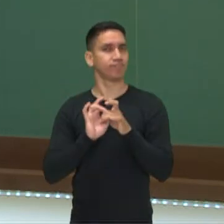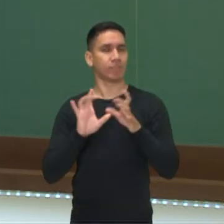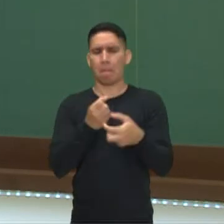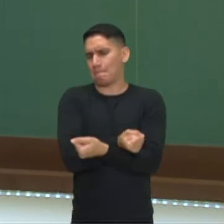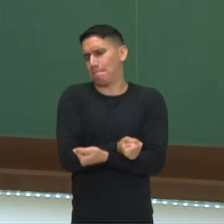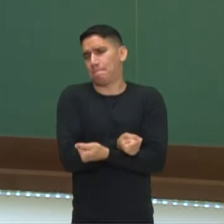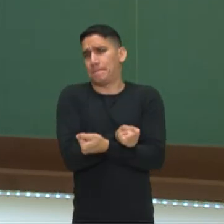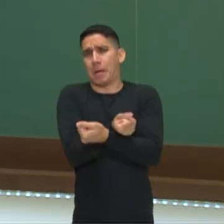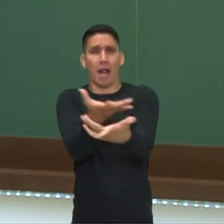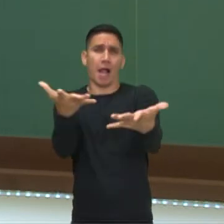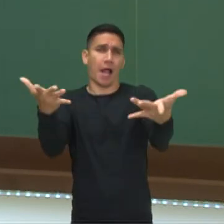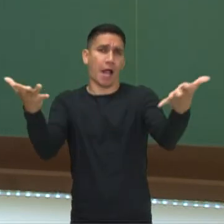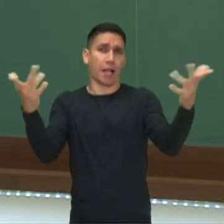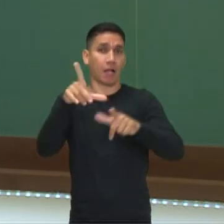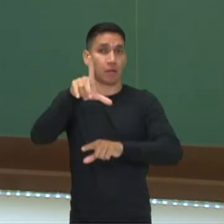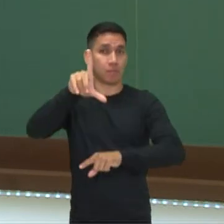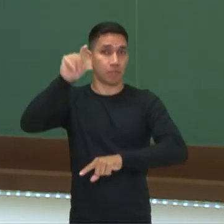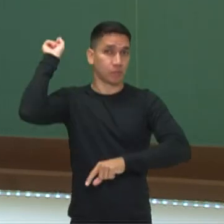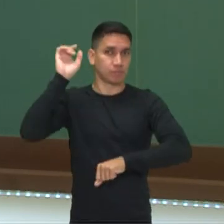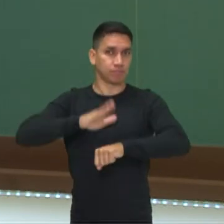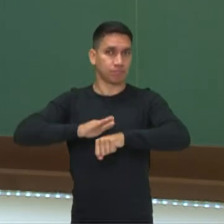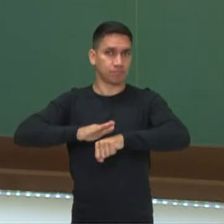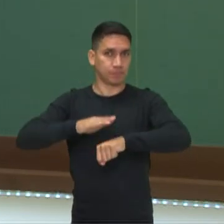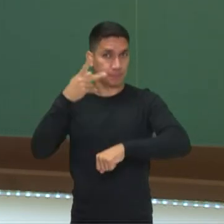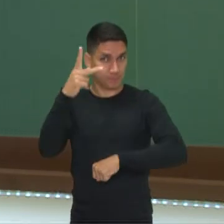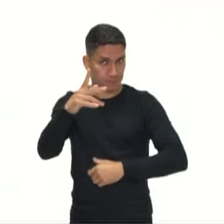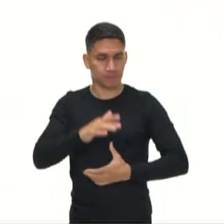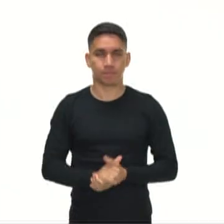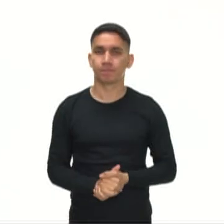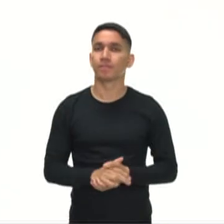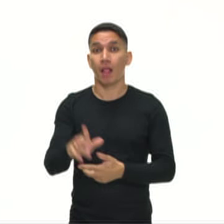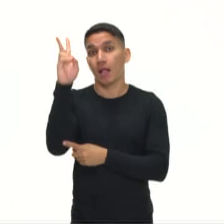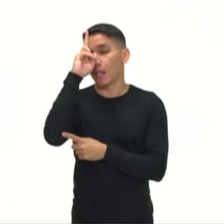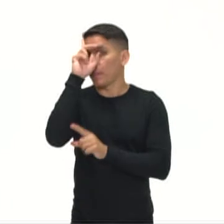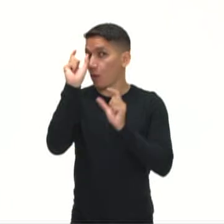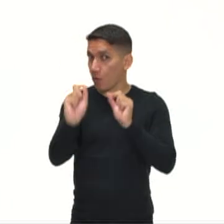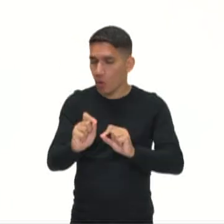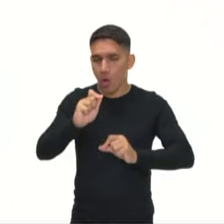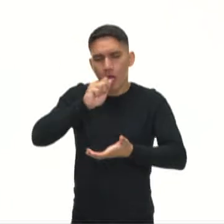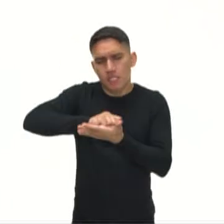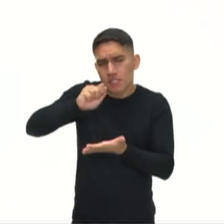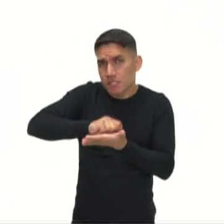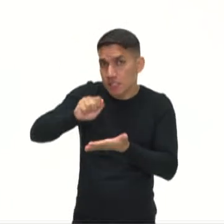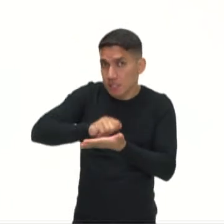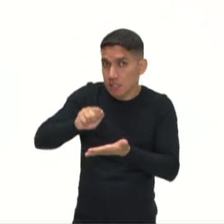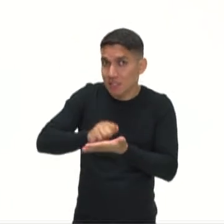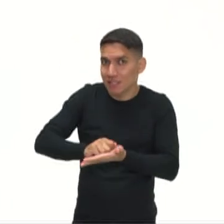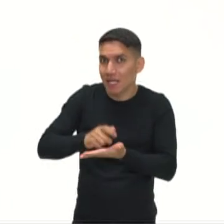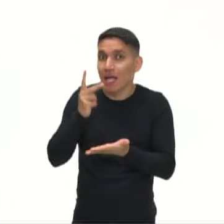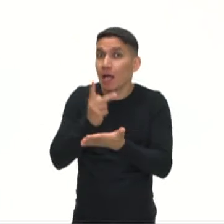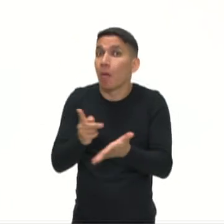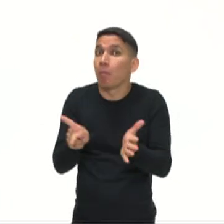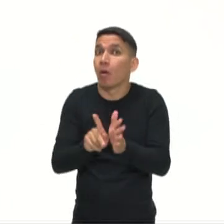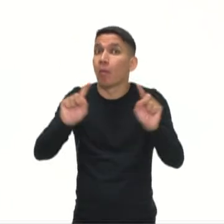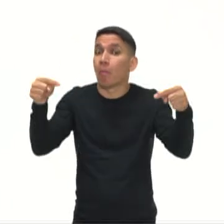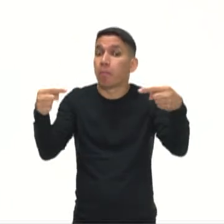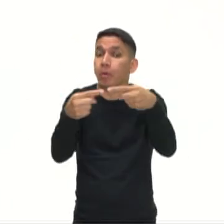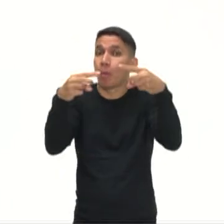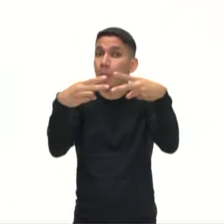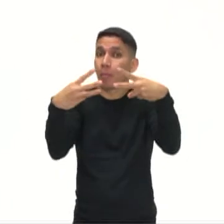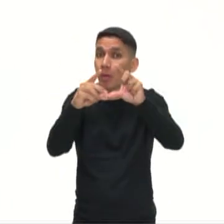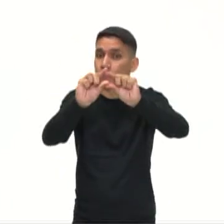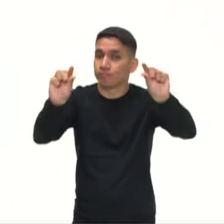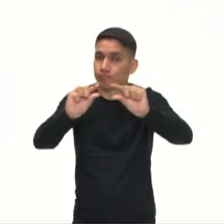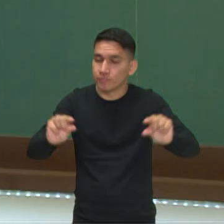diversificado e fica livre para vocês escolherem. Lembre-se de que a escrita é em versos e não em parágrafos, como